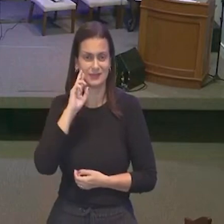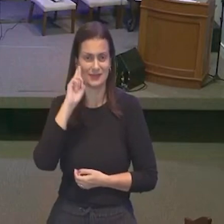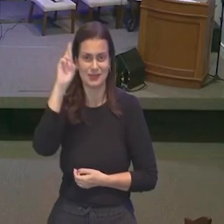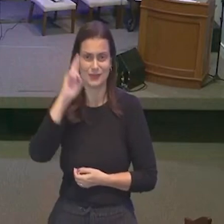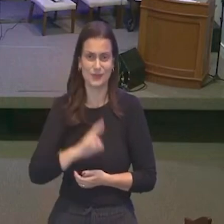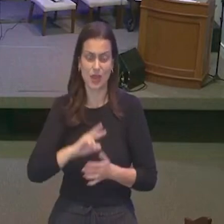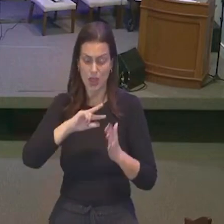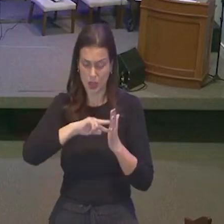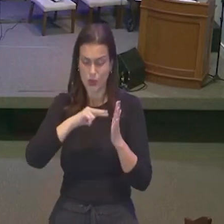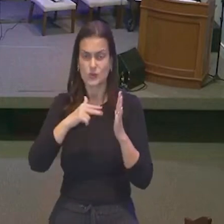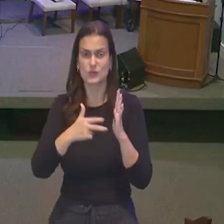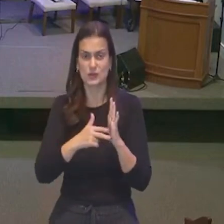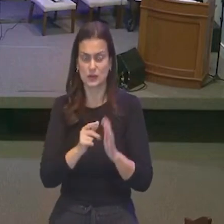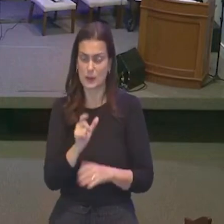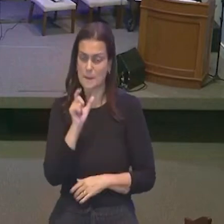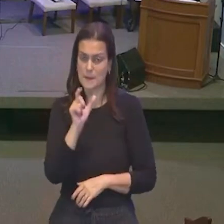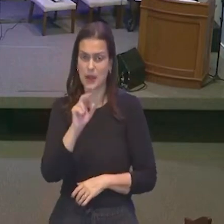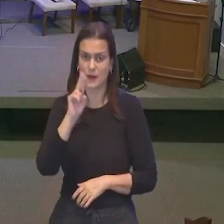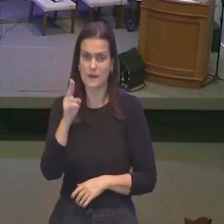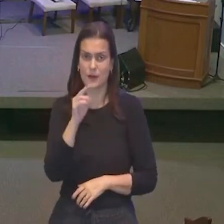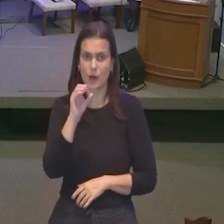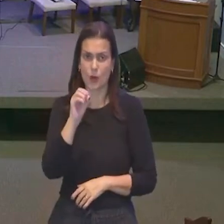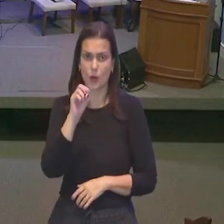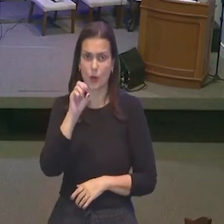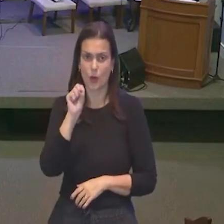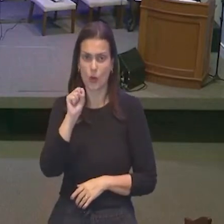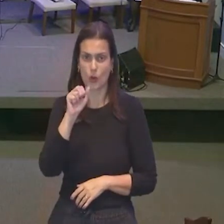Este é o significado da palavra Hosana.